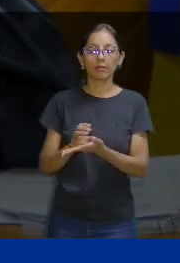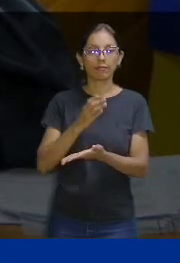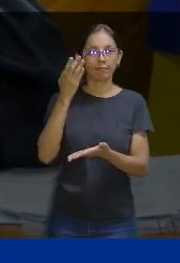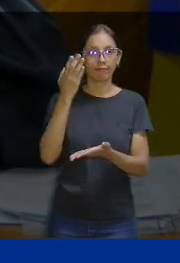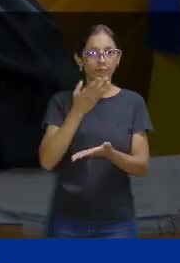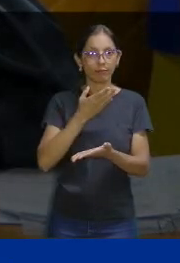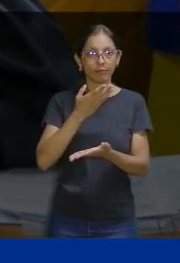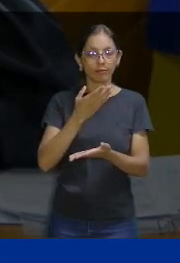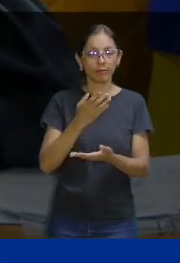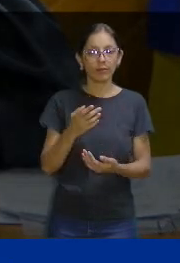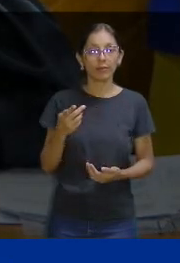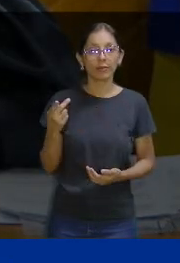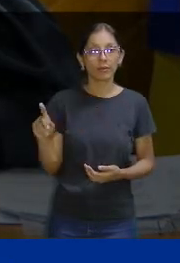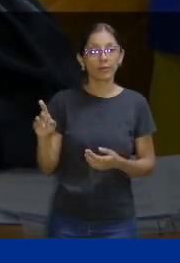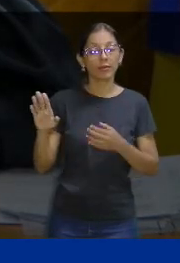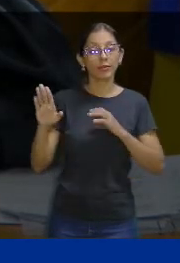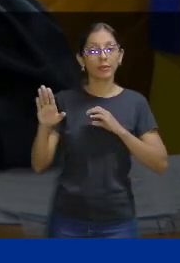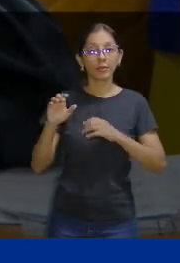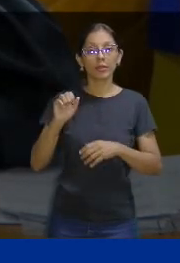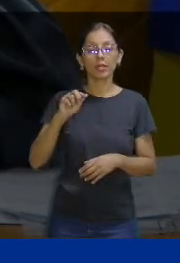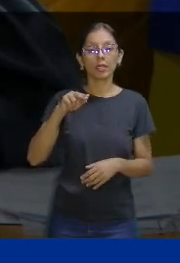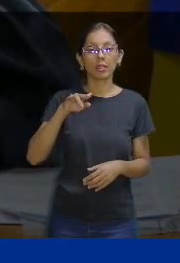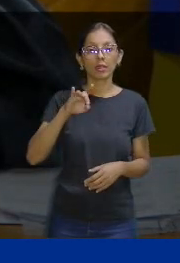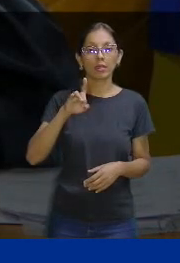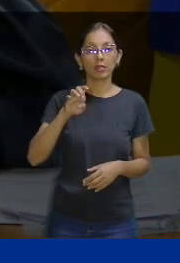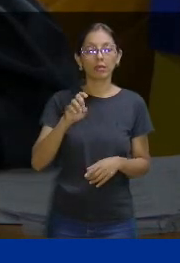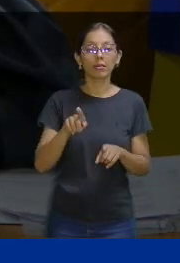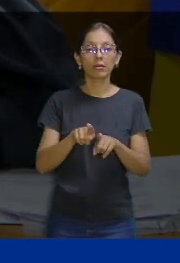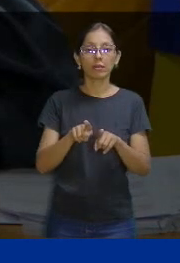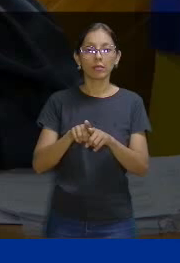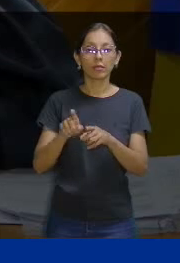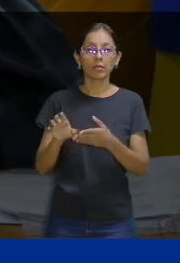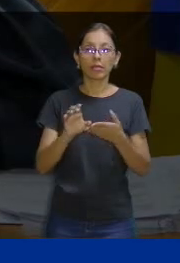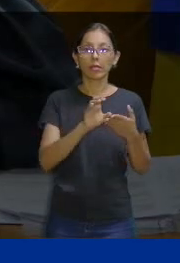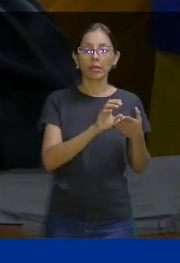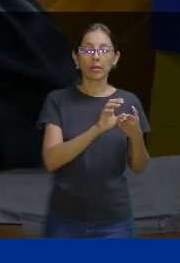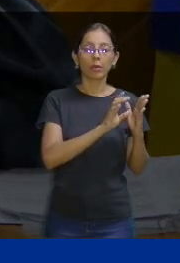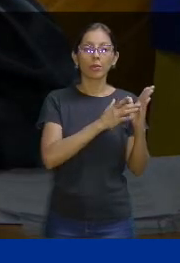Eduardo Pontes Campos e pela devolução da quantia de R$